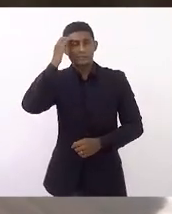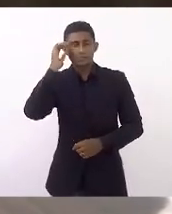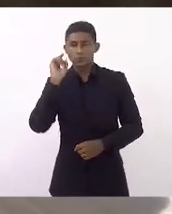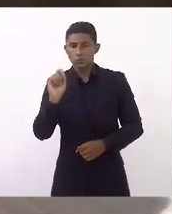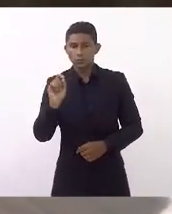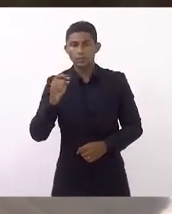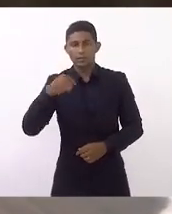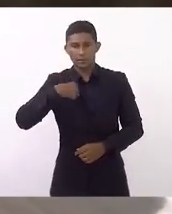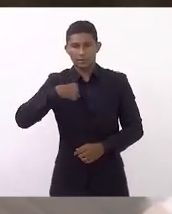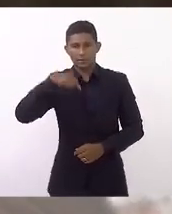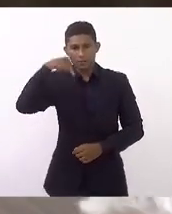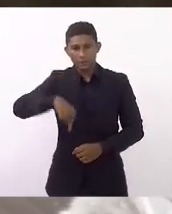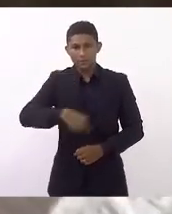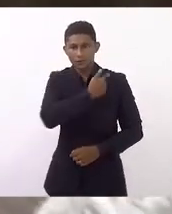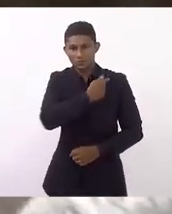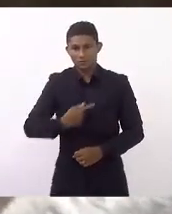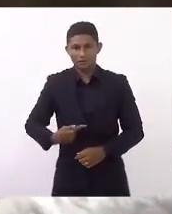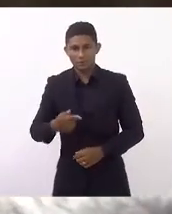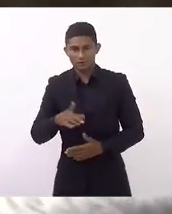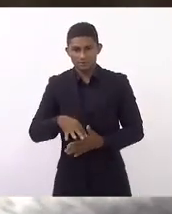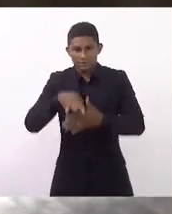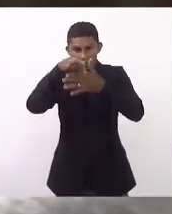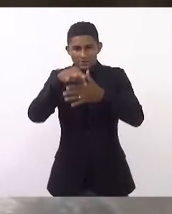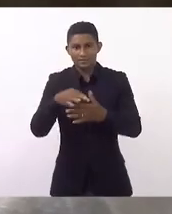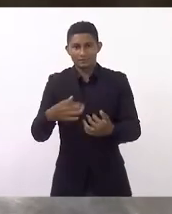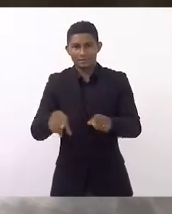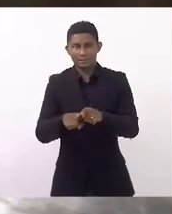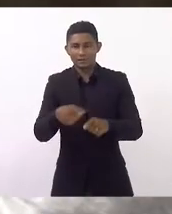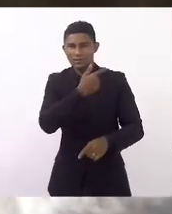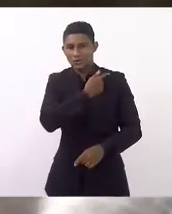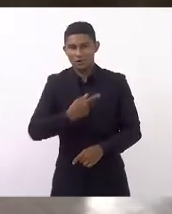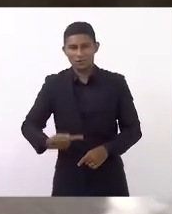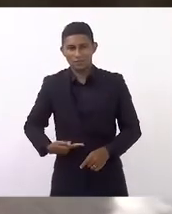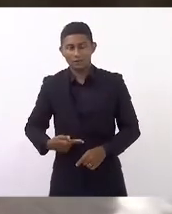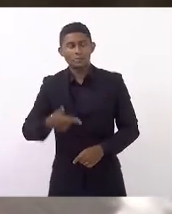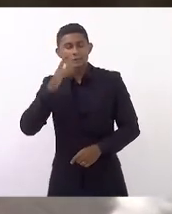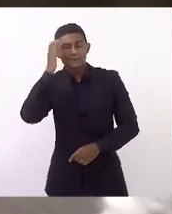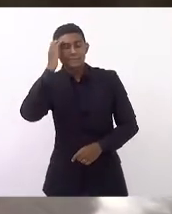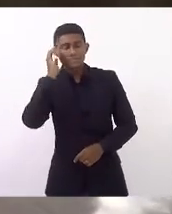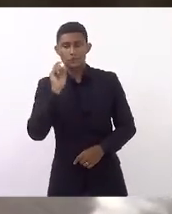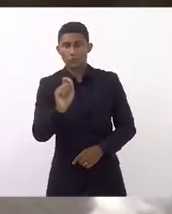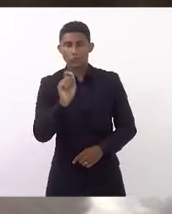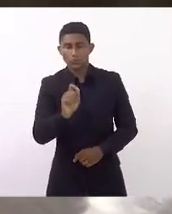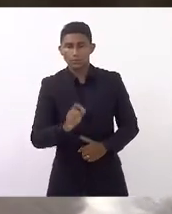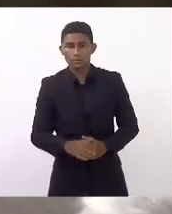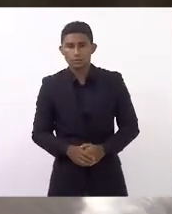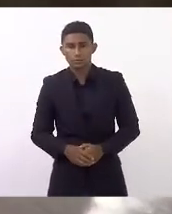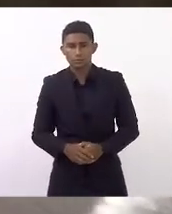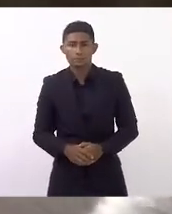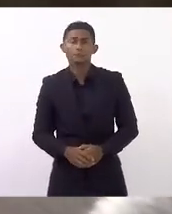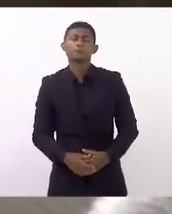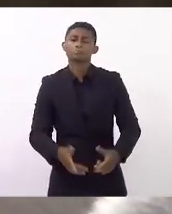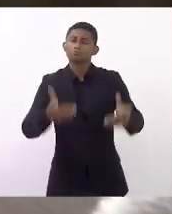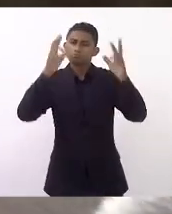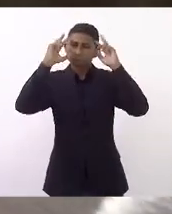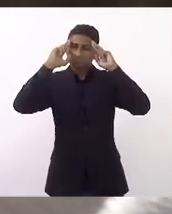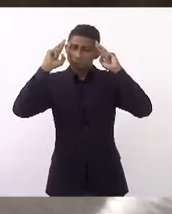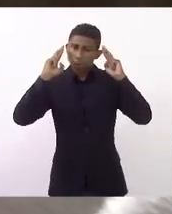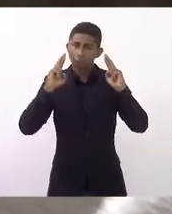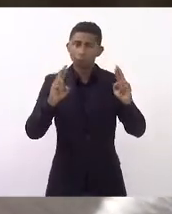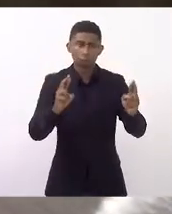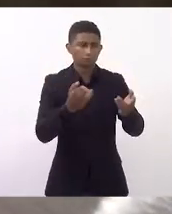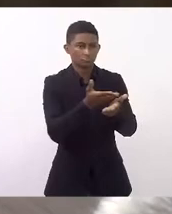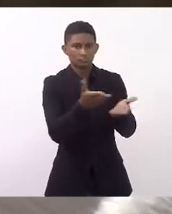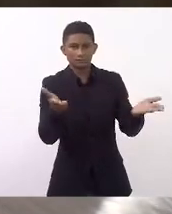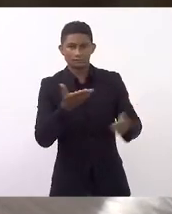governo e como governo, e apenas um entendimento, respeitando a opinião dos meus colegas,